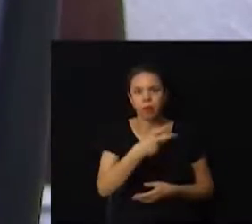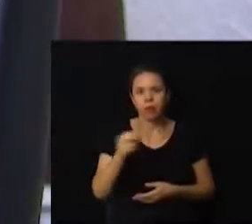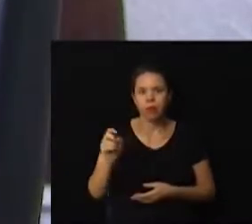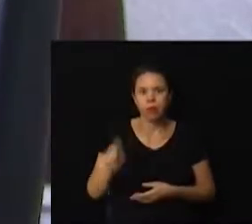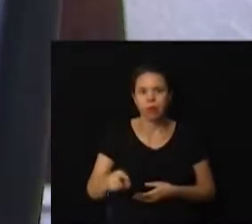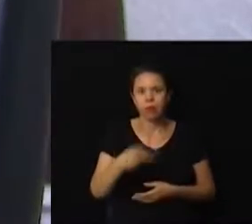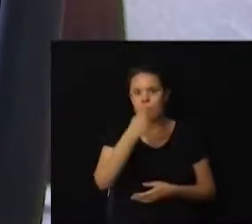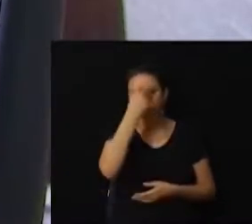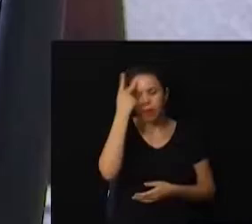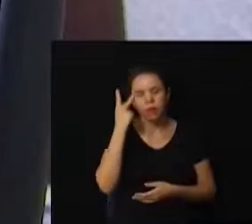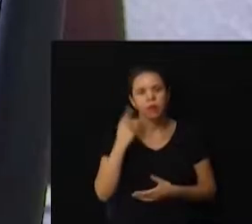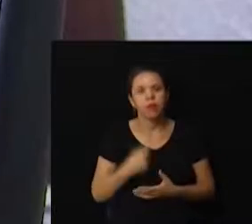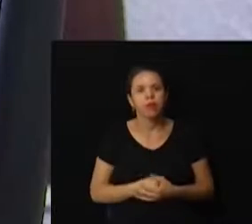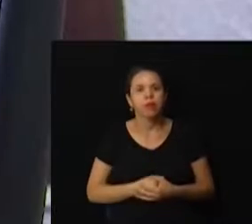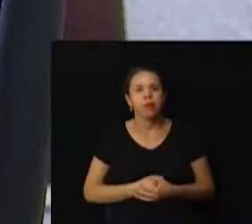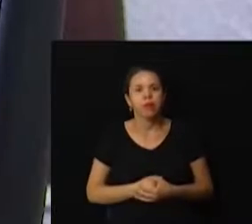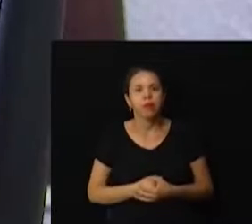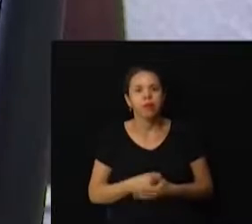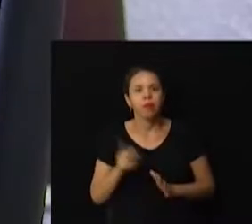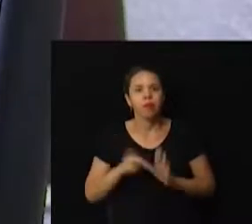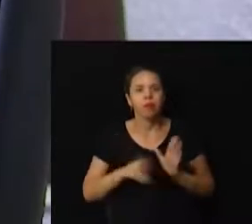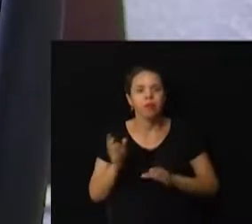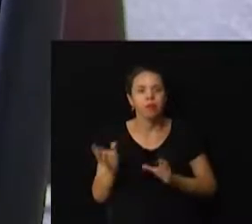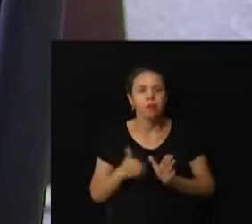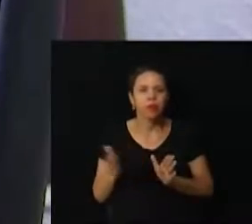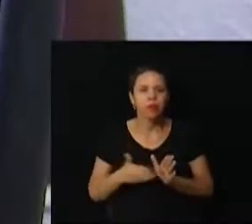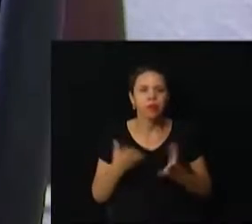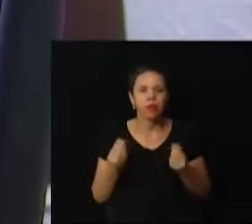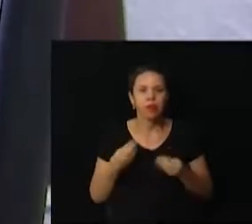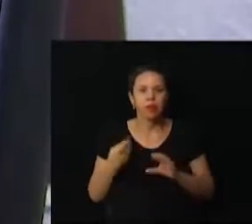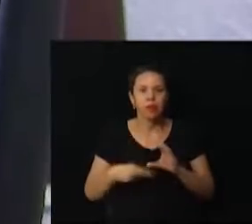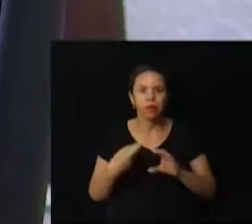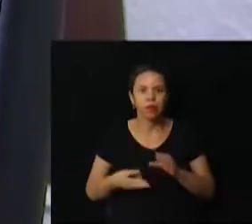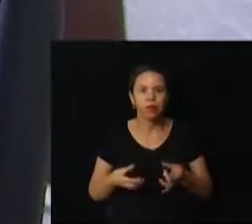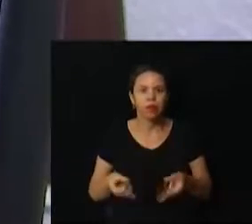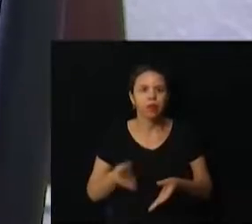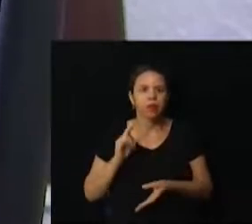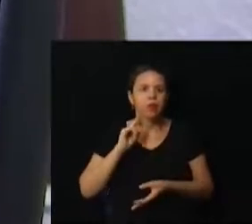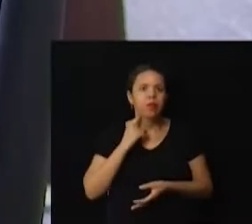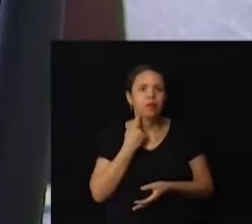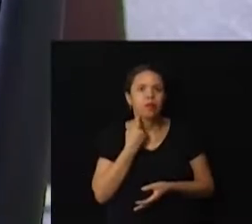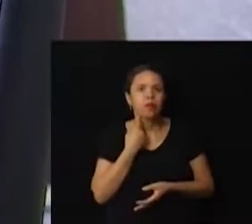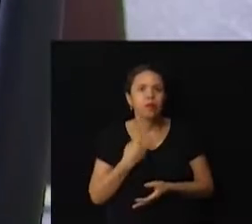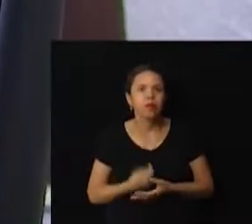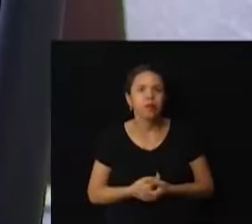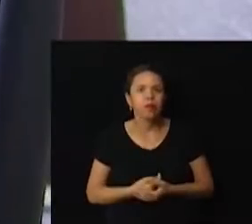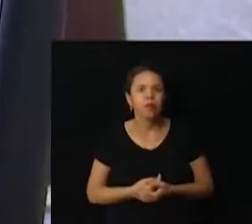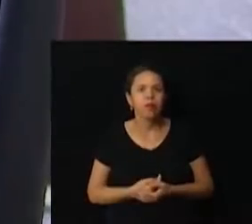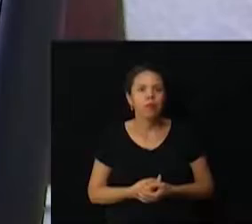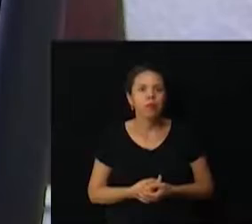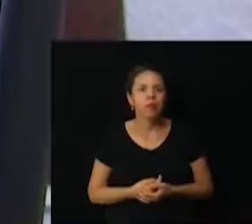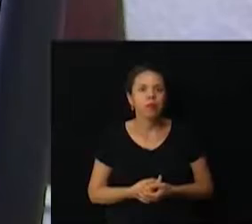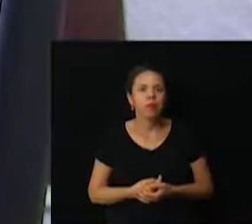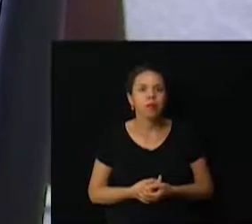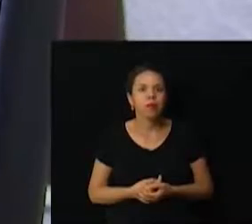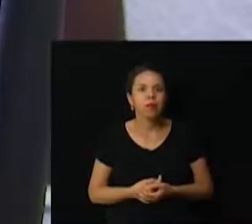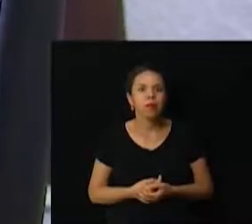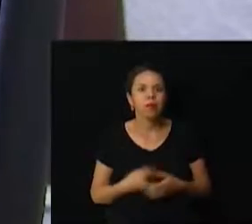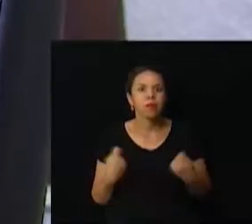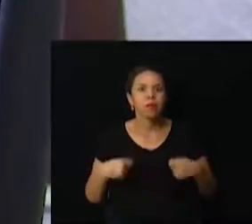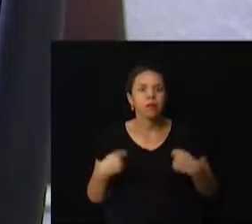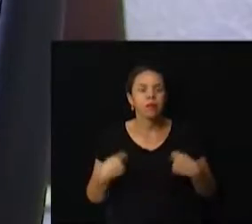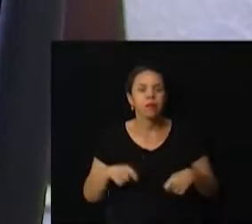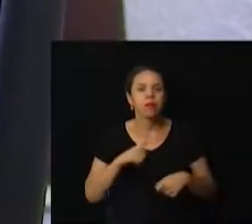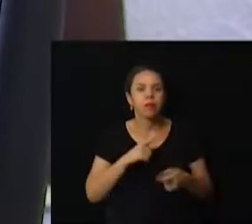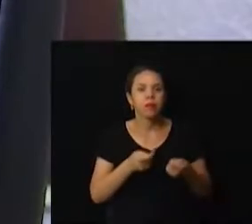1.200.000 habitantes, que produz muito resíduo orgânico, resíduo sólido, e